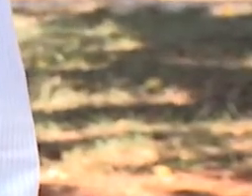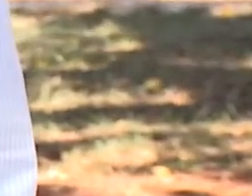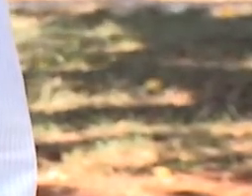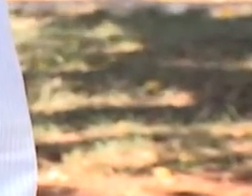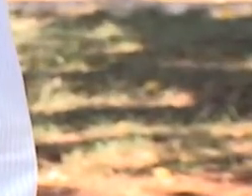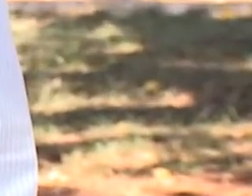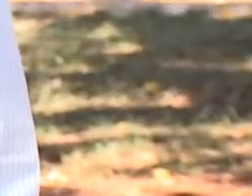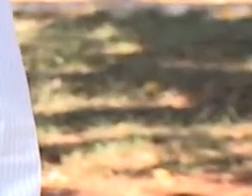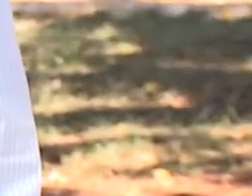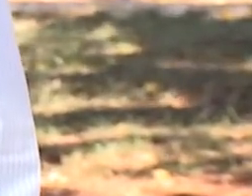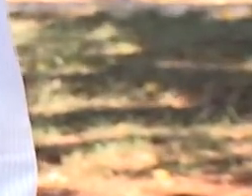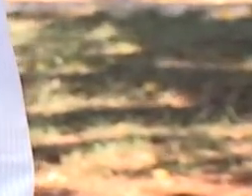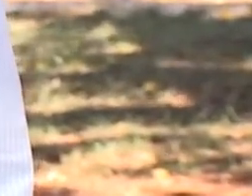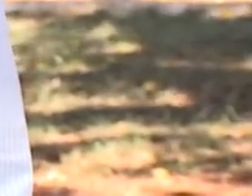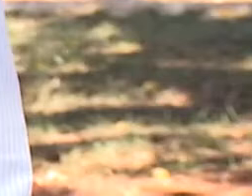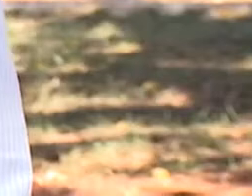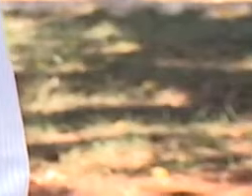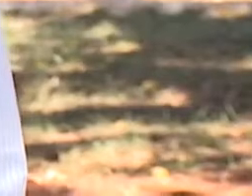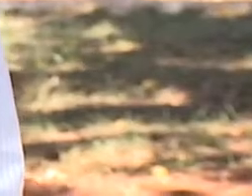Por quê?